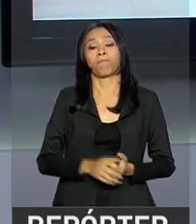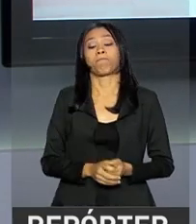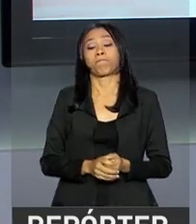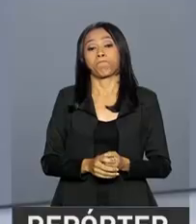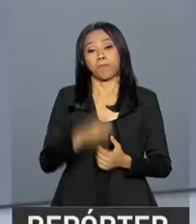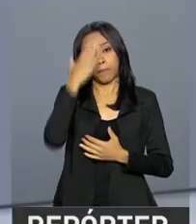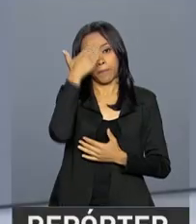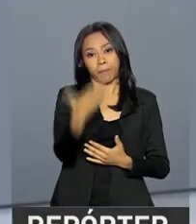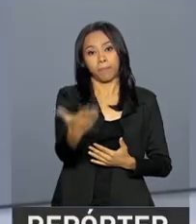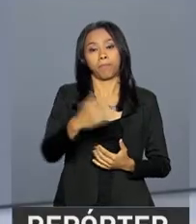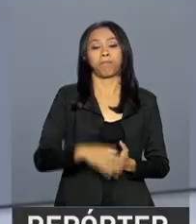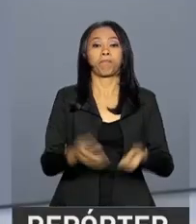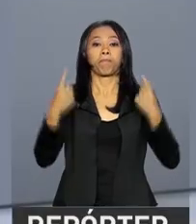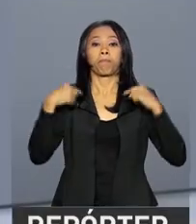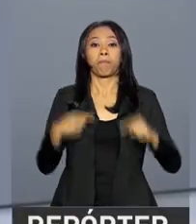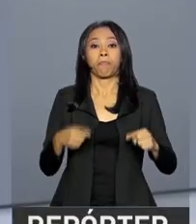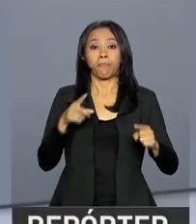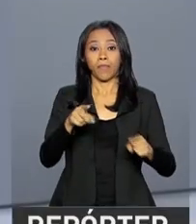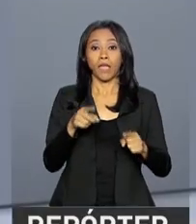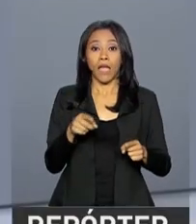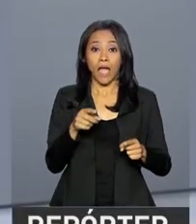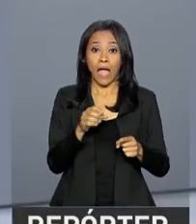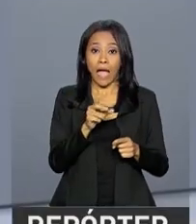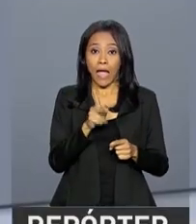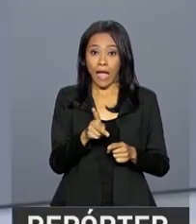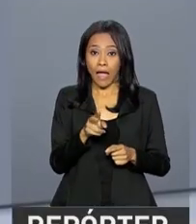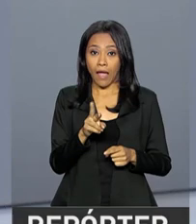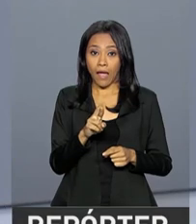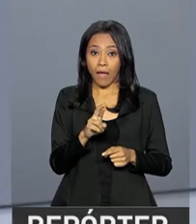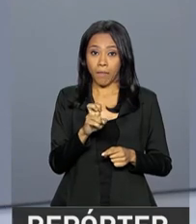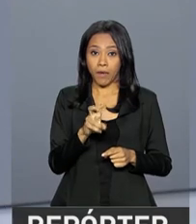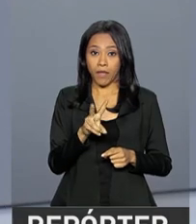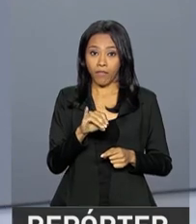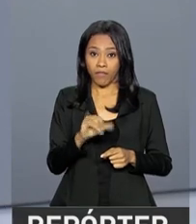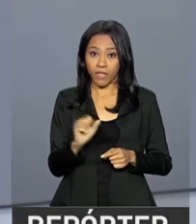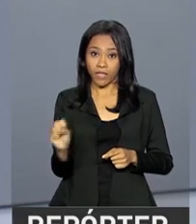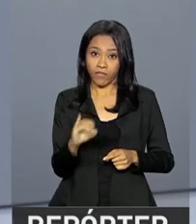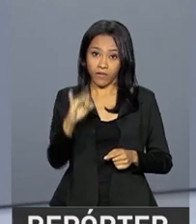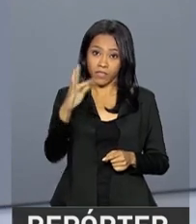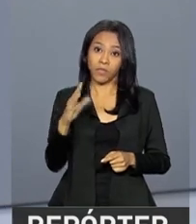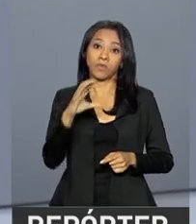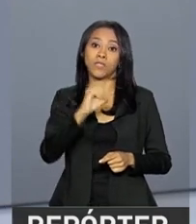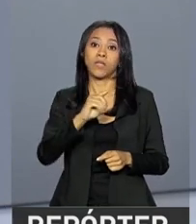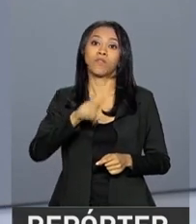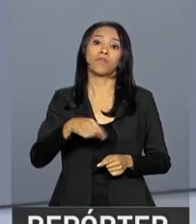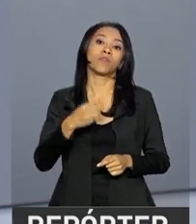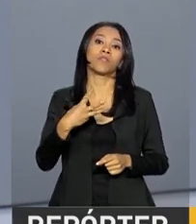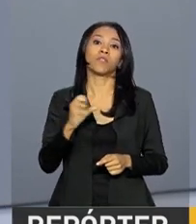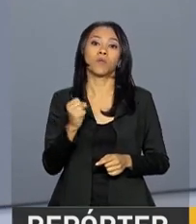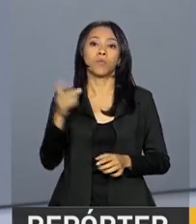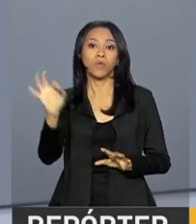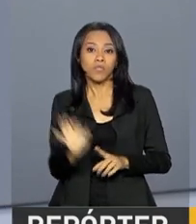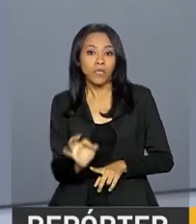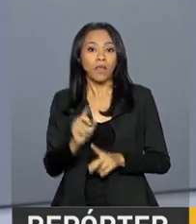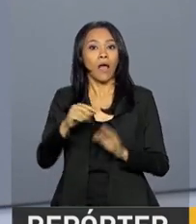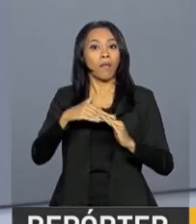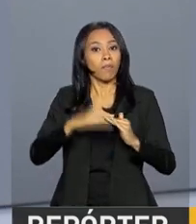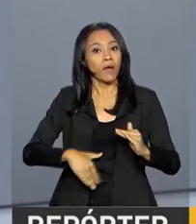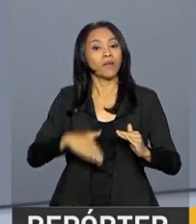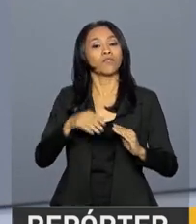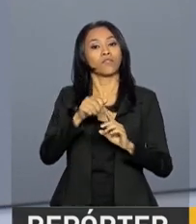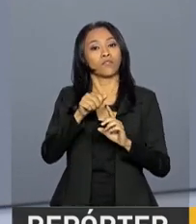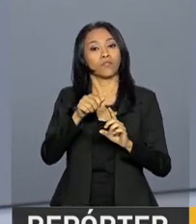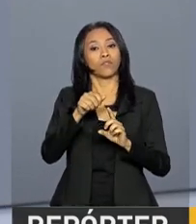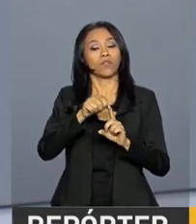informações, Luana. A prévia da inflação de fevereiro ficou em 0,38%, abaixo do valor registrado em